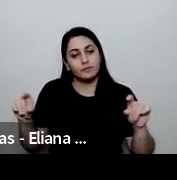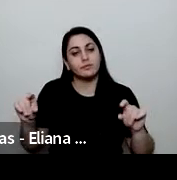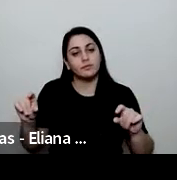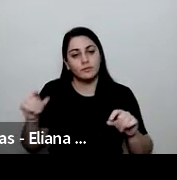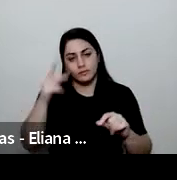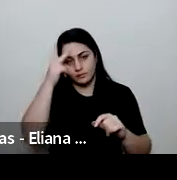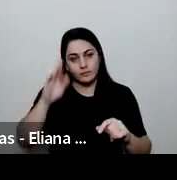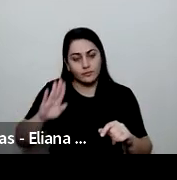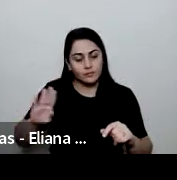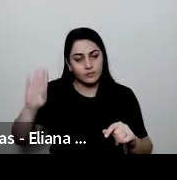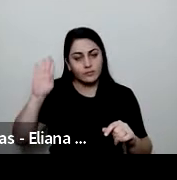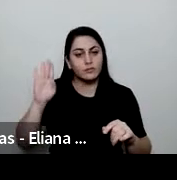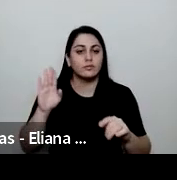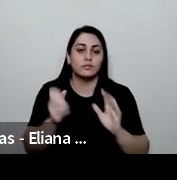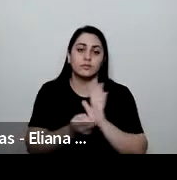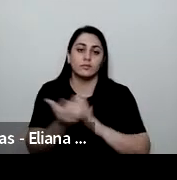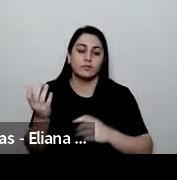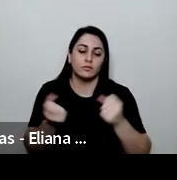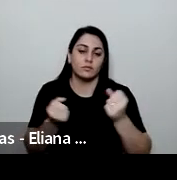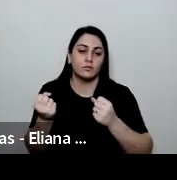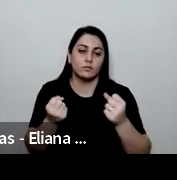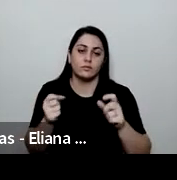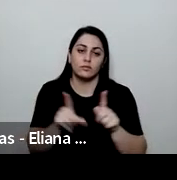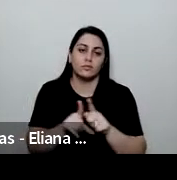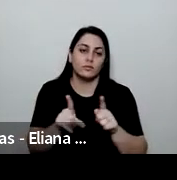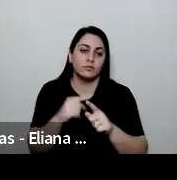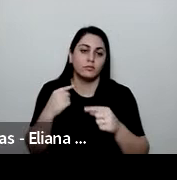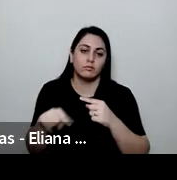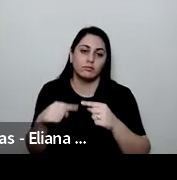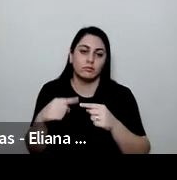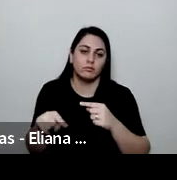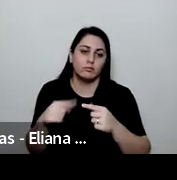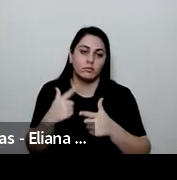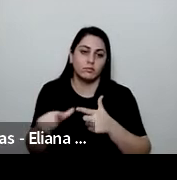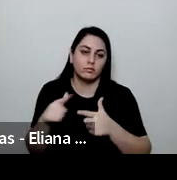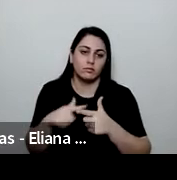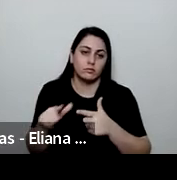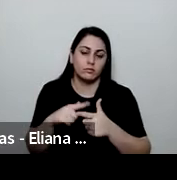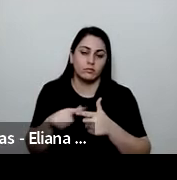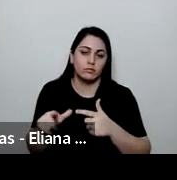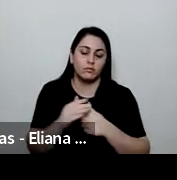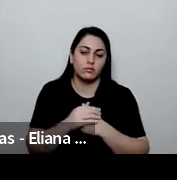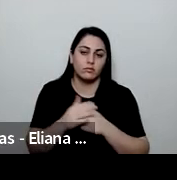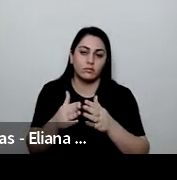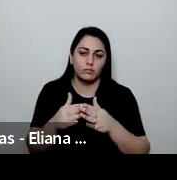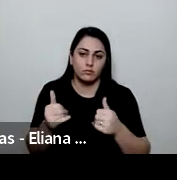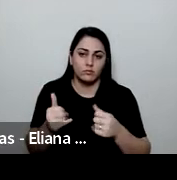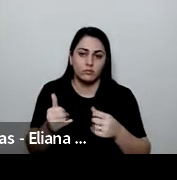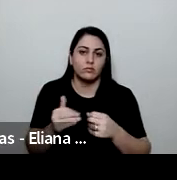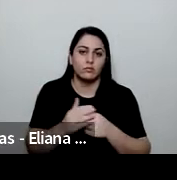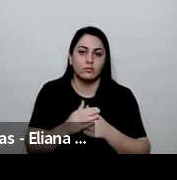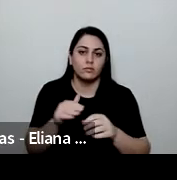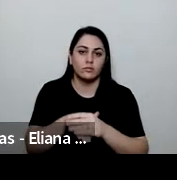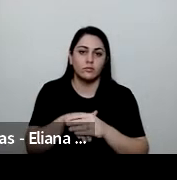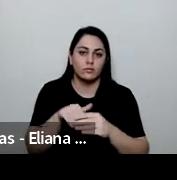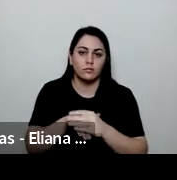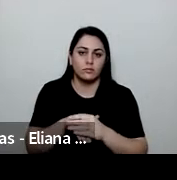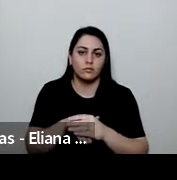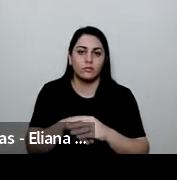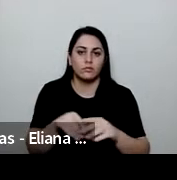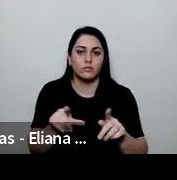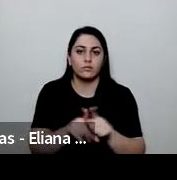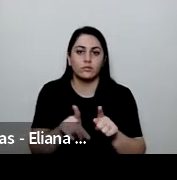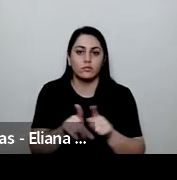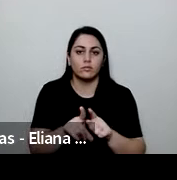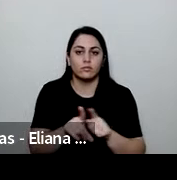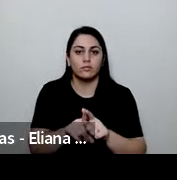quantidade de os advogados não devem ser considerados para fiz no reconhecimento do pedido explícito de votos ou mesmo